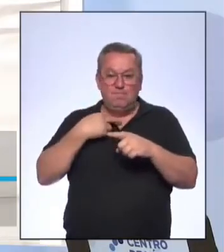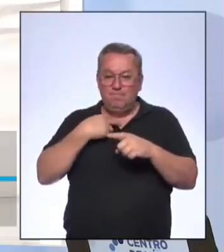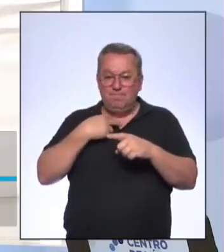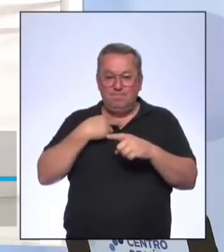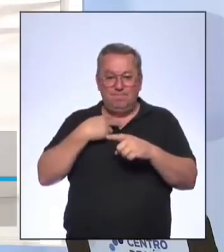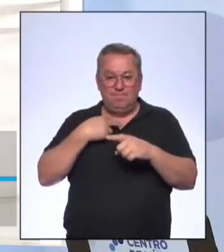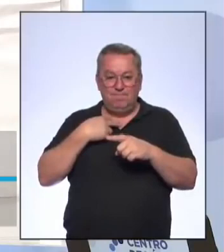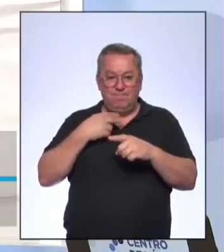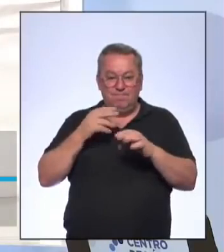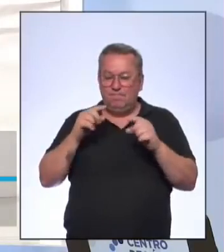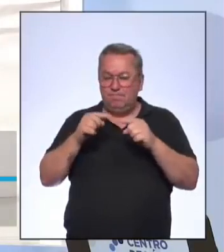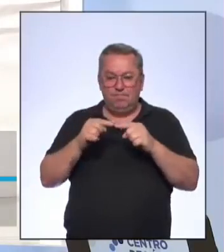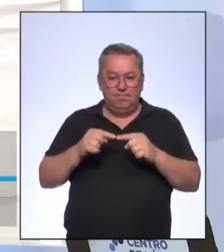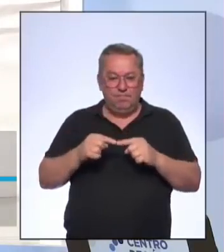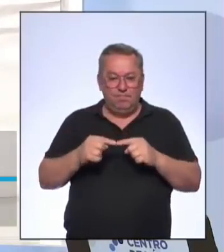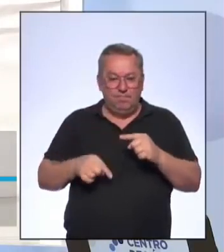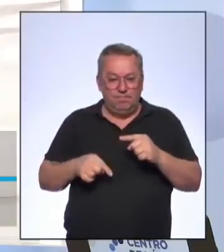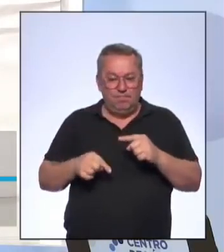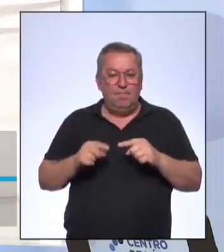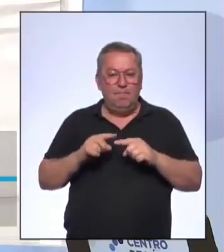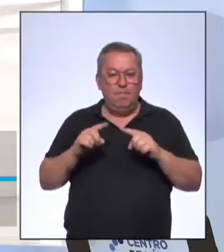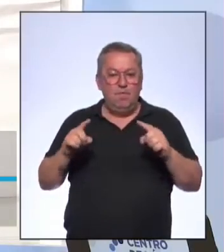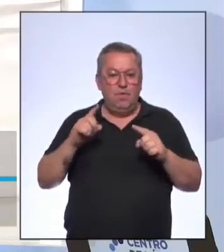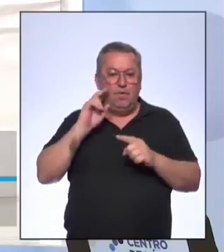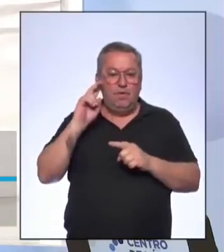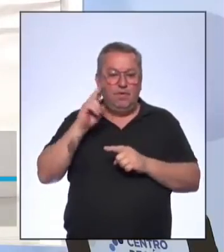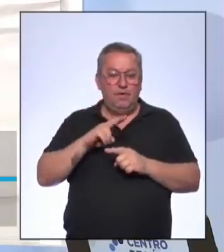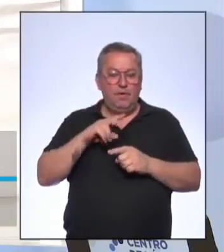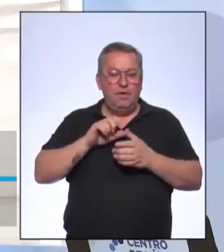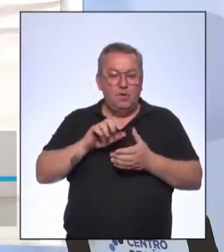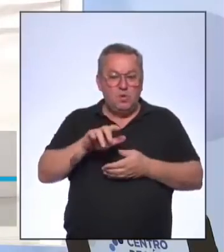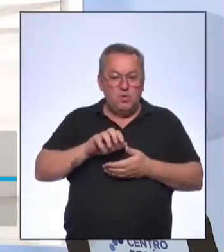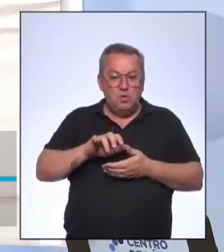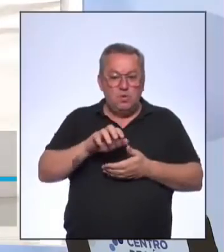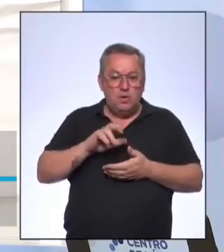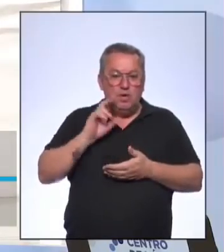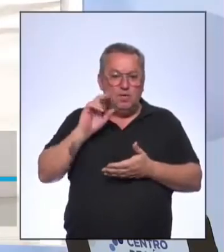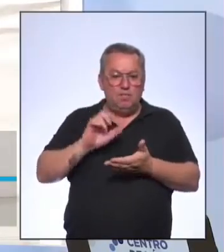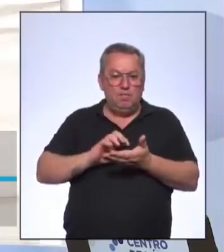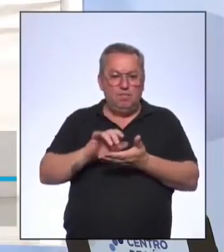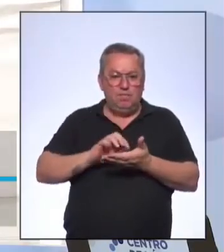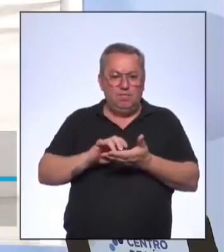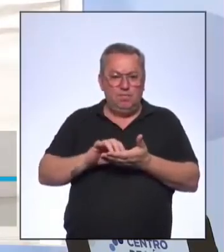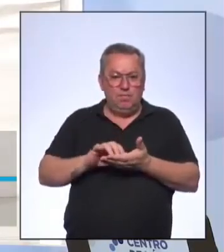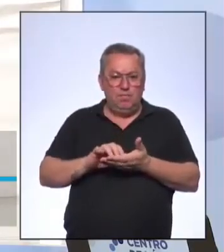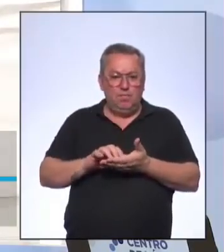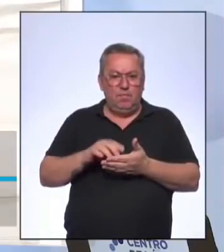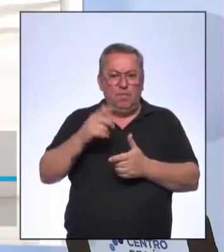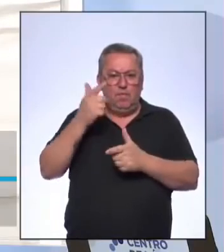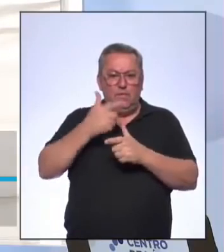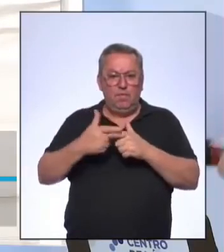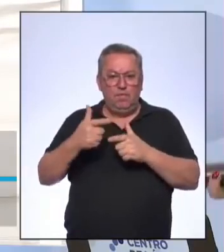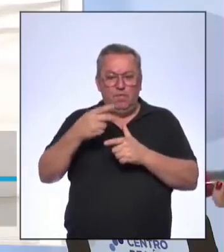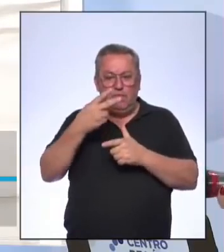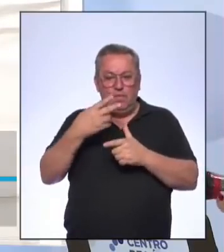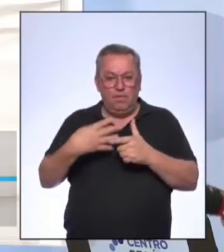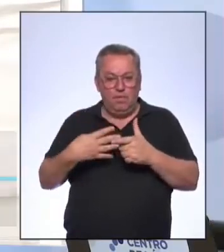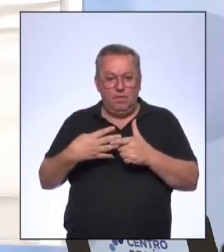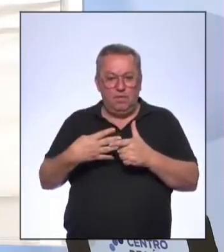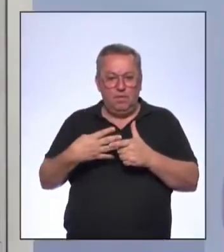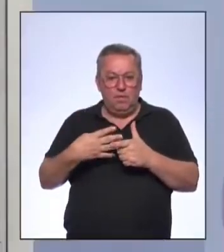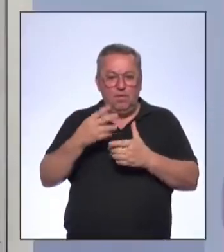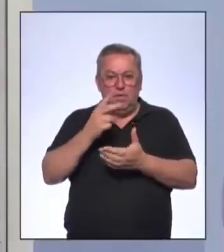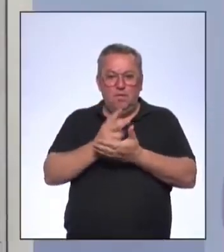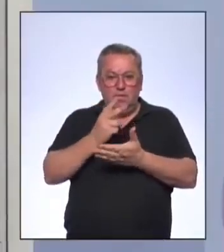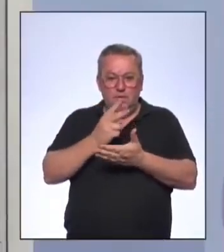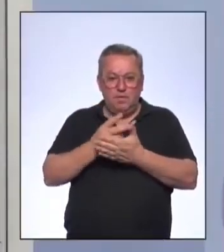fração não é equivalente. Se vocês jogarem lá na calculadora, pega lá a calculadora, dividir 22 sobre 24 vai dar a